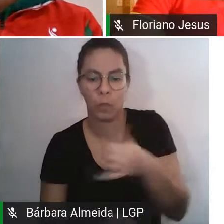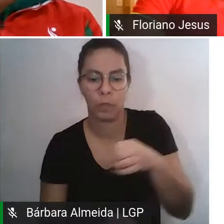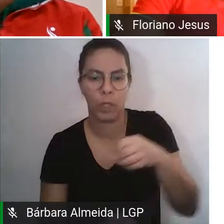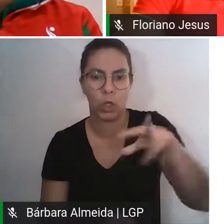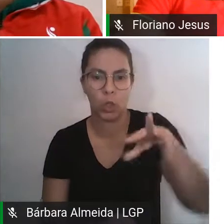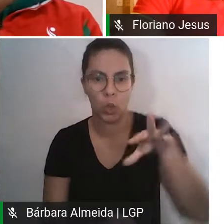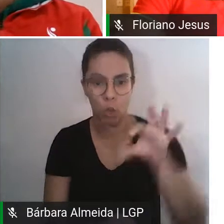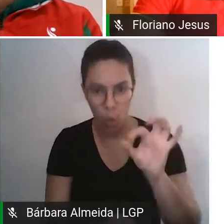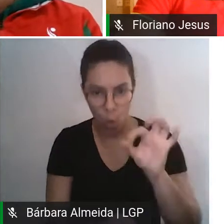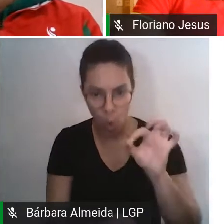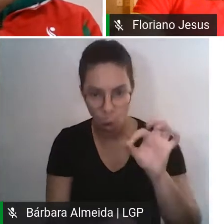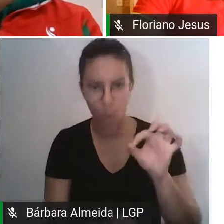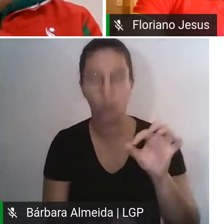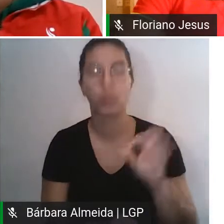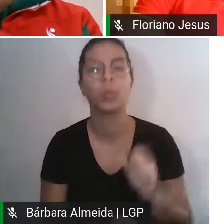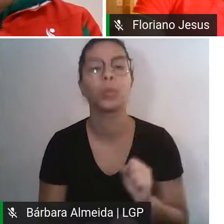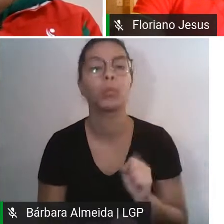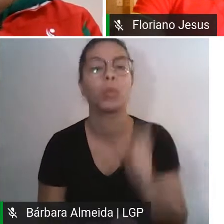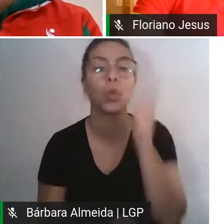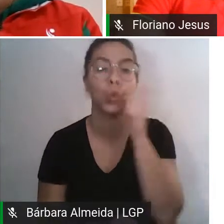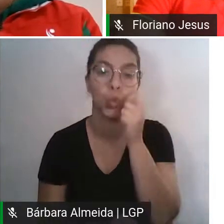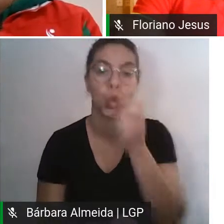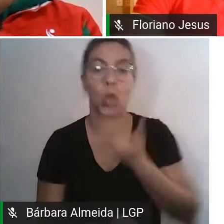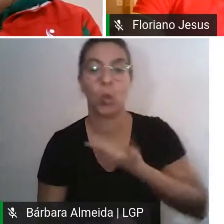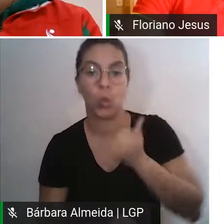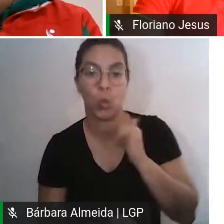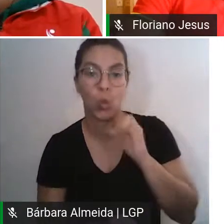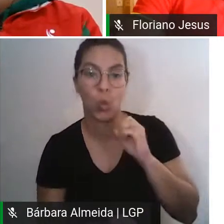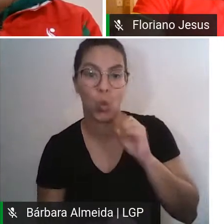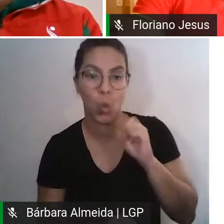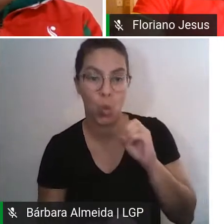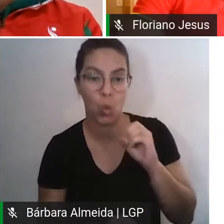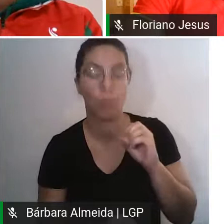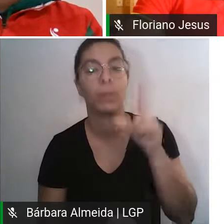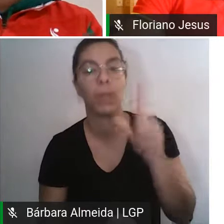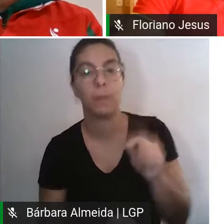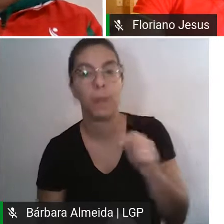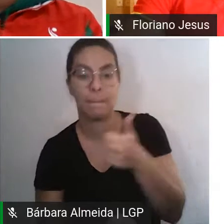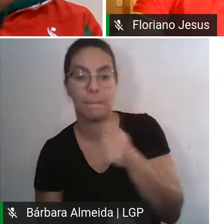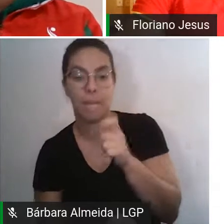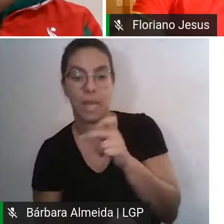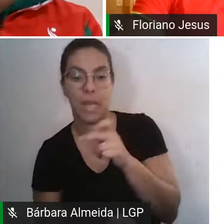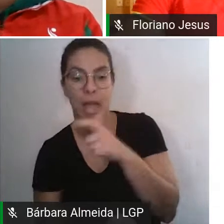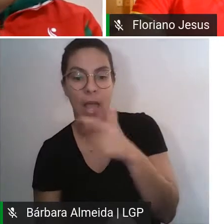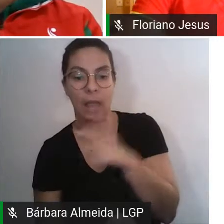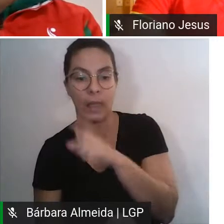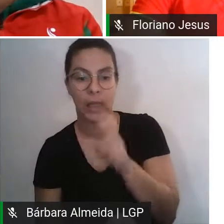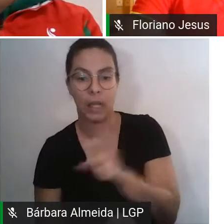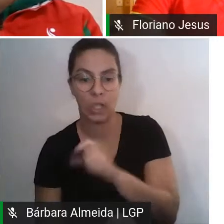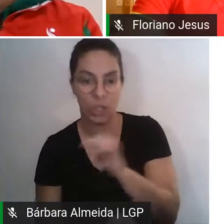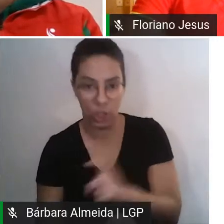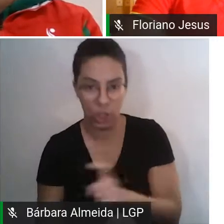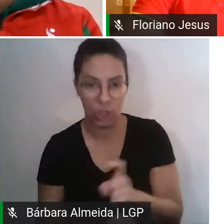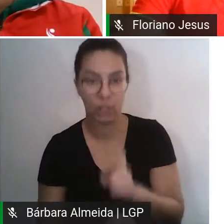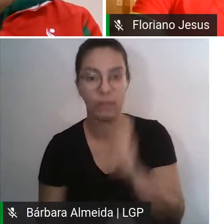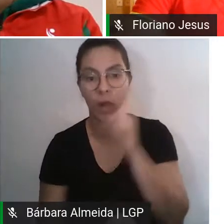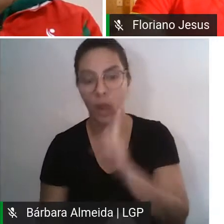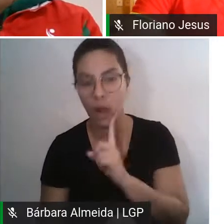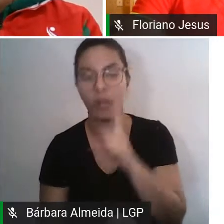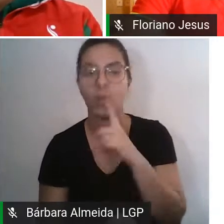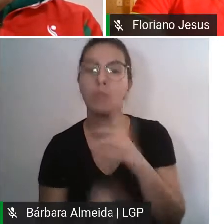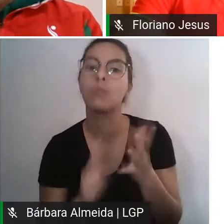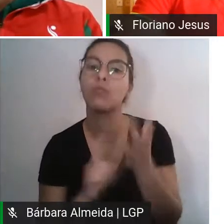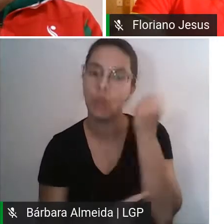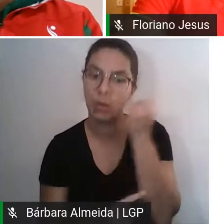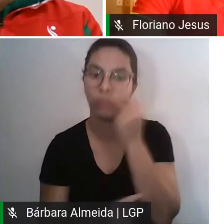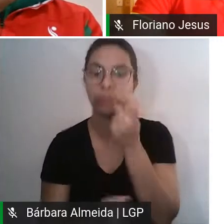foi o momento em que o Diogo e a Beatriz foram classificados, e desde essa primeira participação